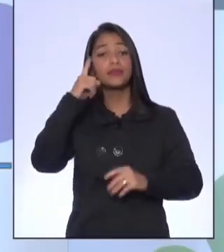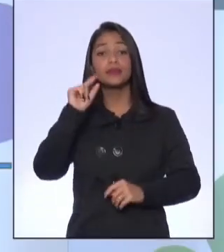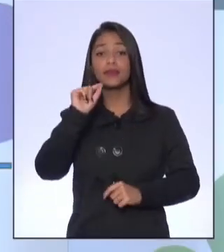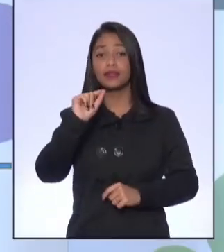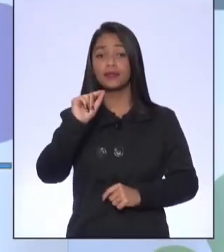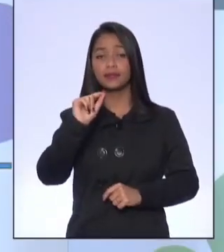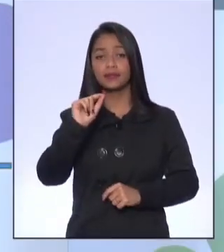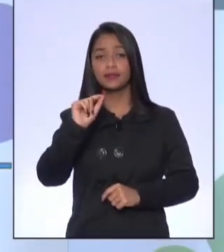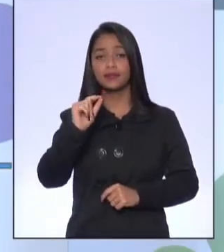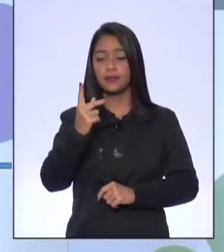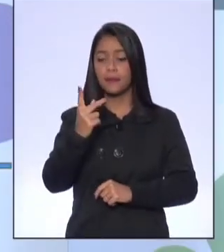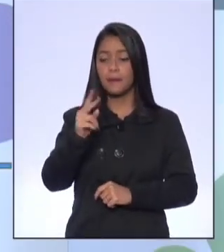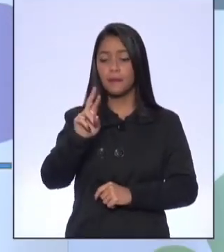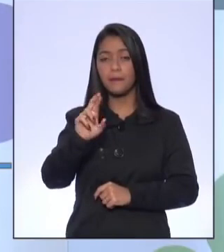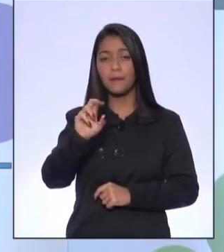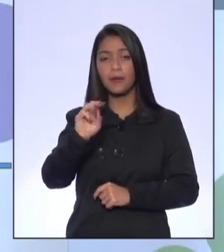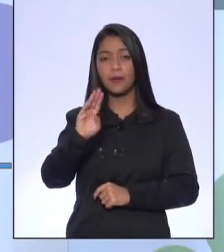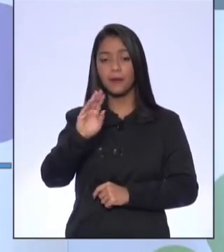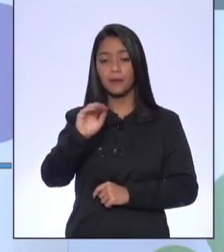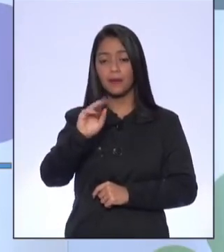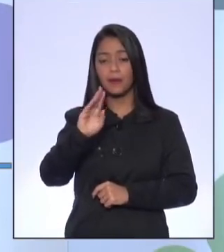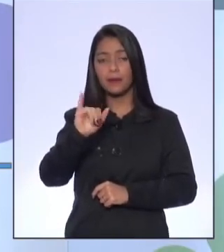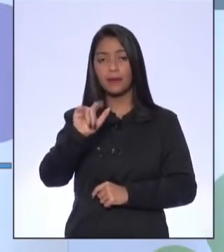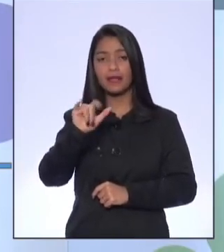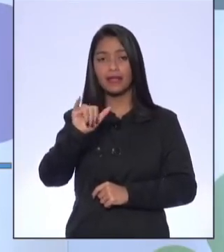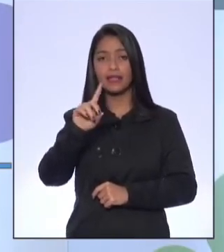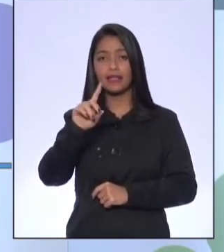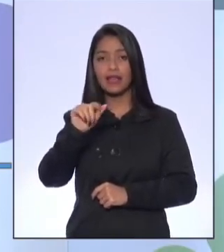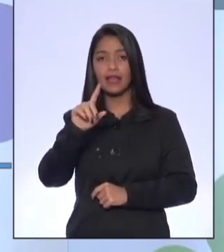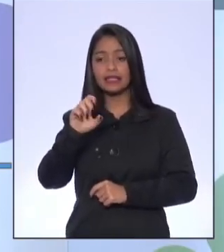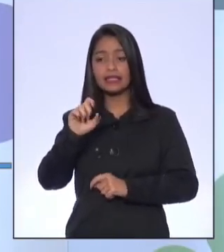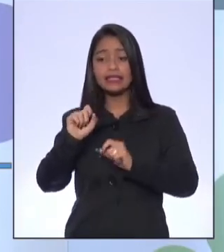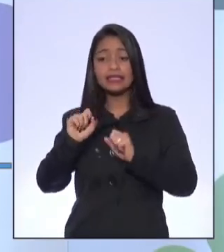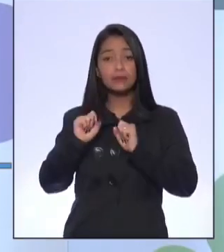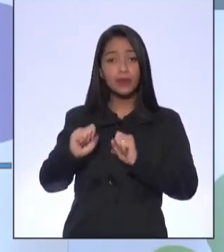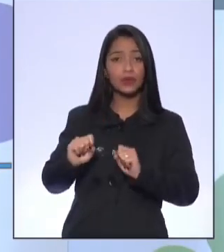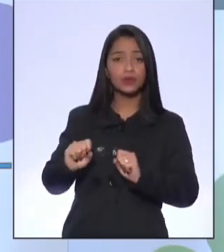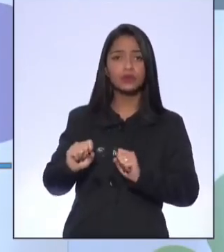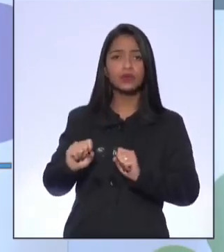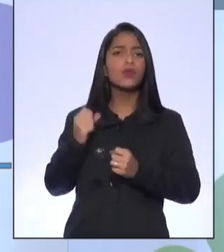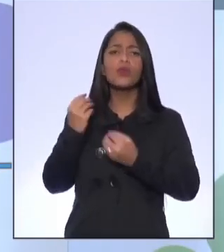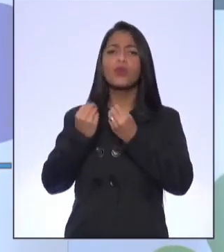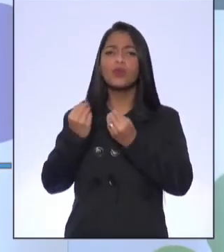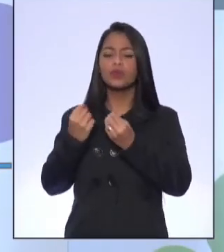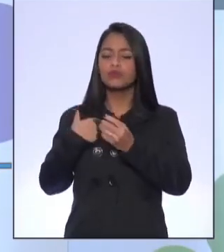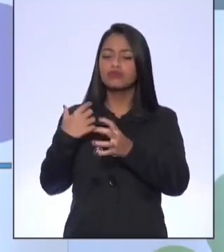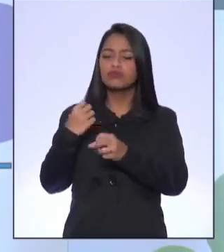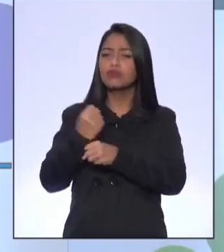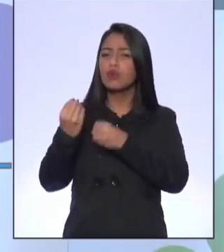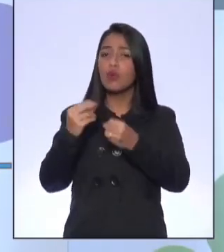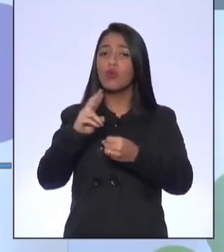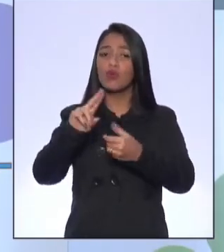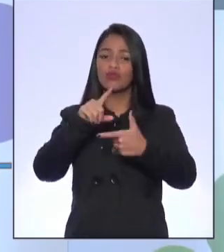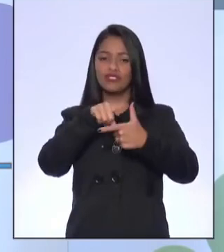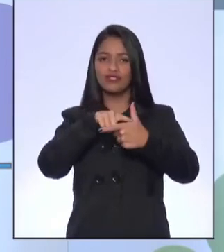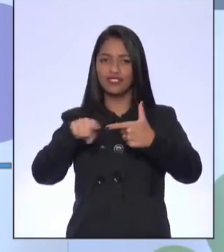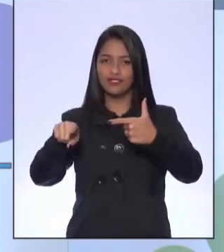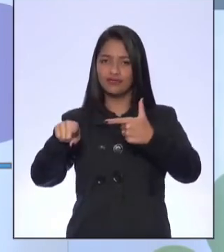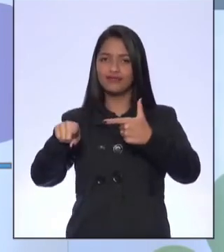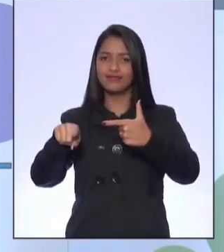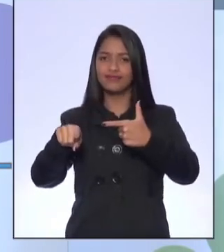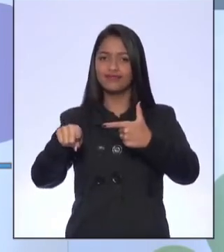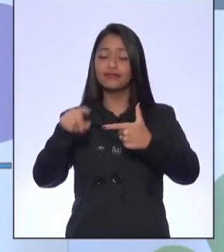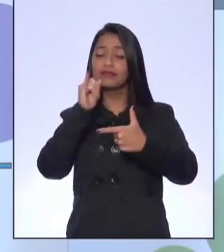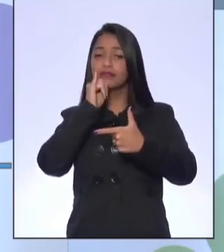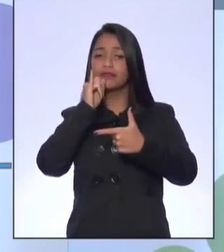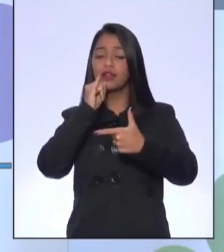definição de probabilidade que nós vimos é uma divisão Isso mesmo. entre o número de resultados do seu evento, que é o que você quer que